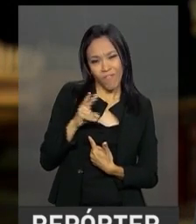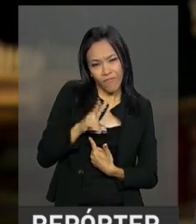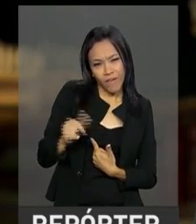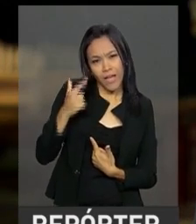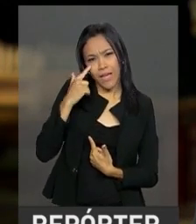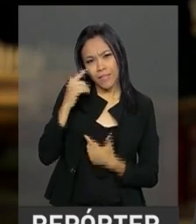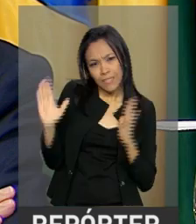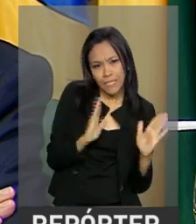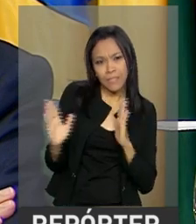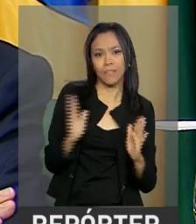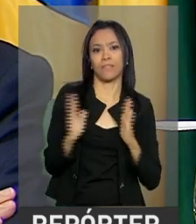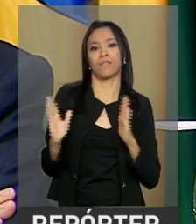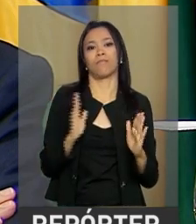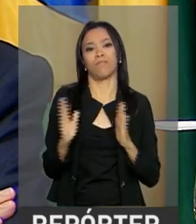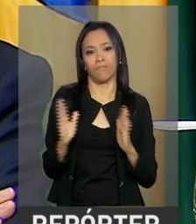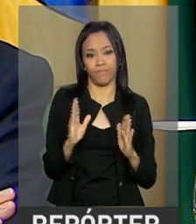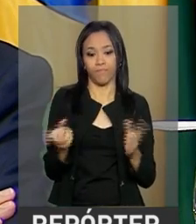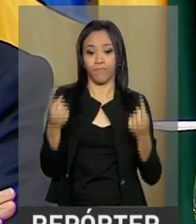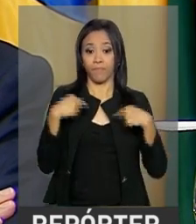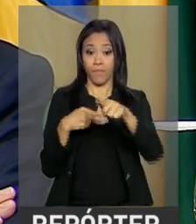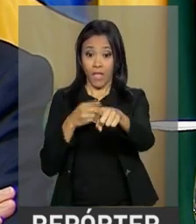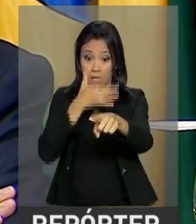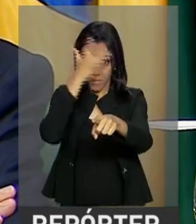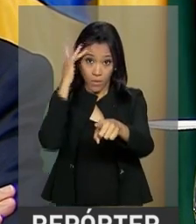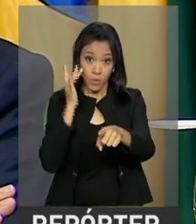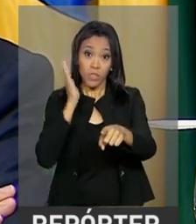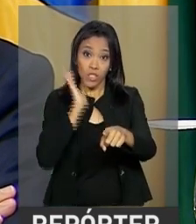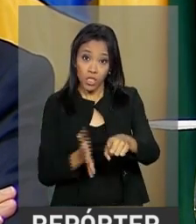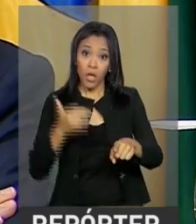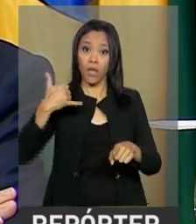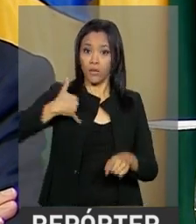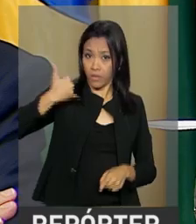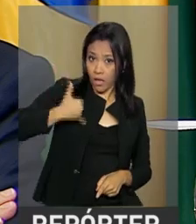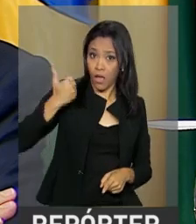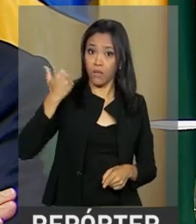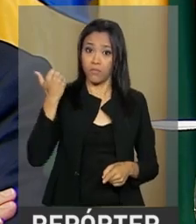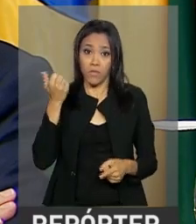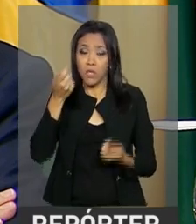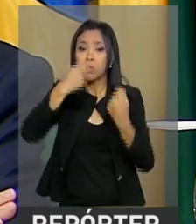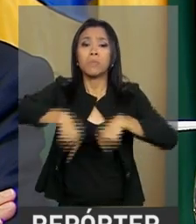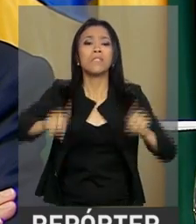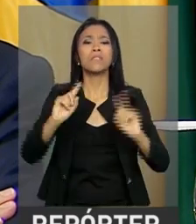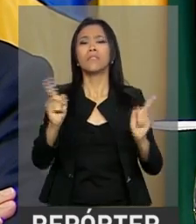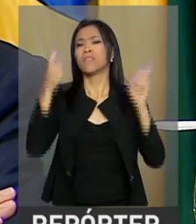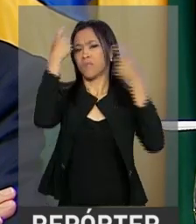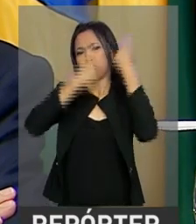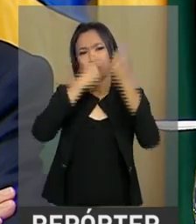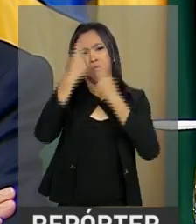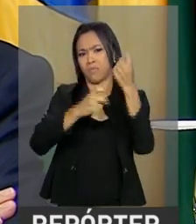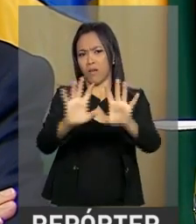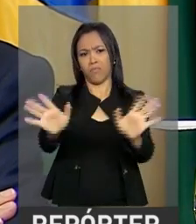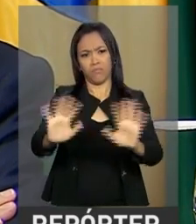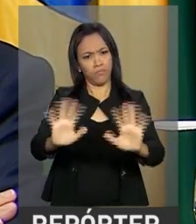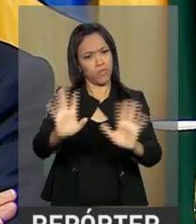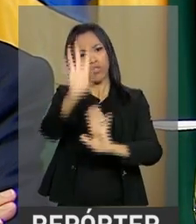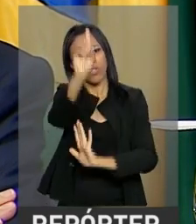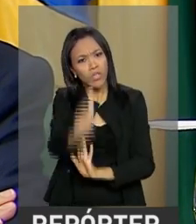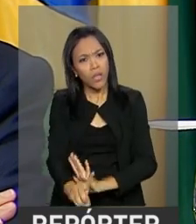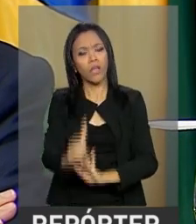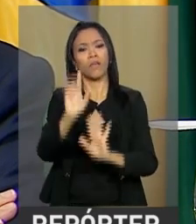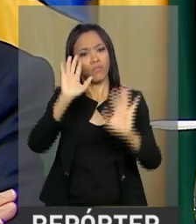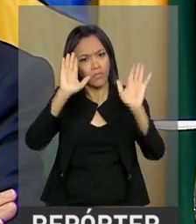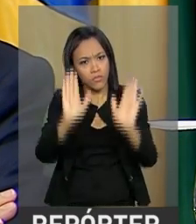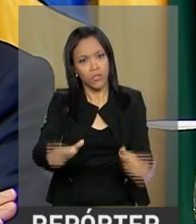uma transição aqueles que já completaram as condições para o acesso não precisam se preocupar porque os seus direitos